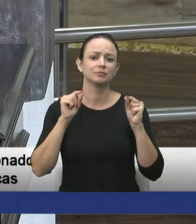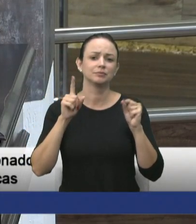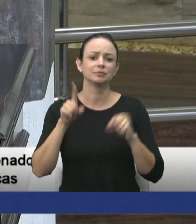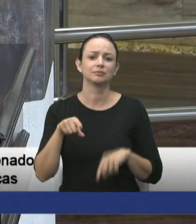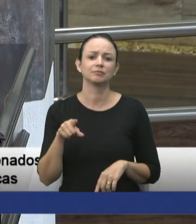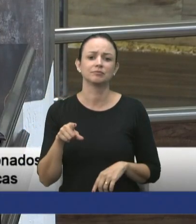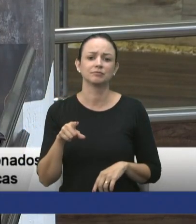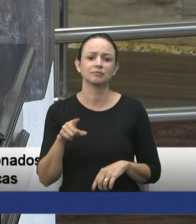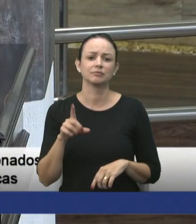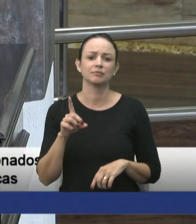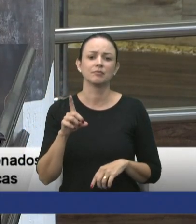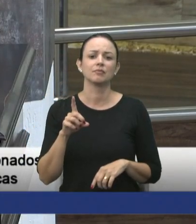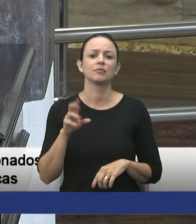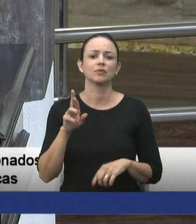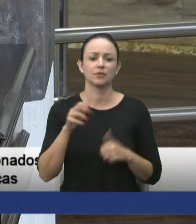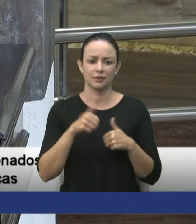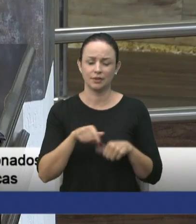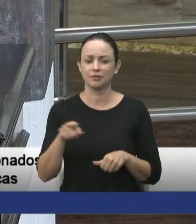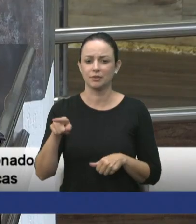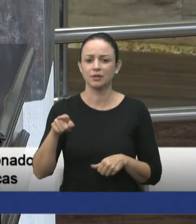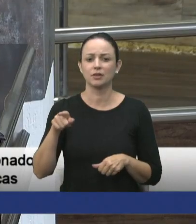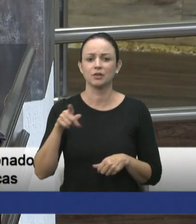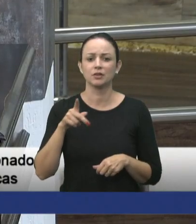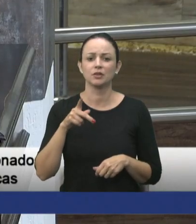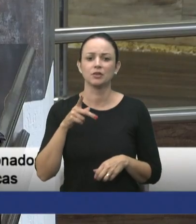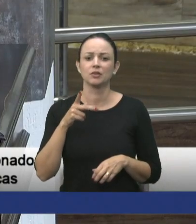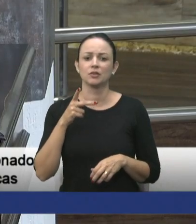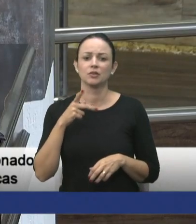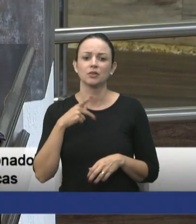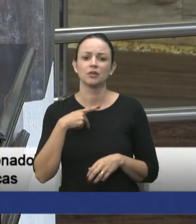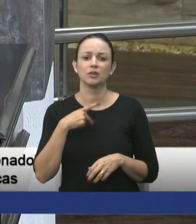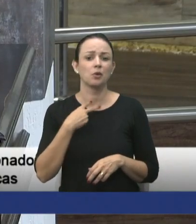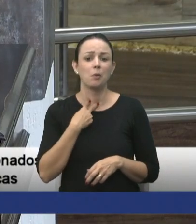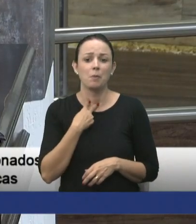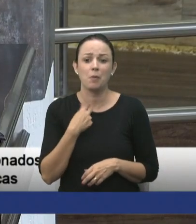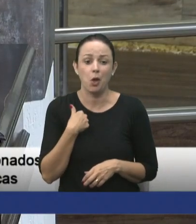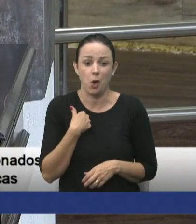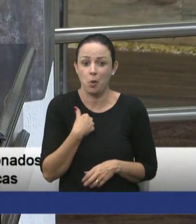a doutora estava lá. Ela falava, eu não posso morrer.